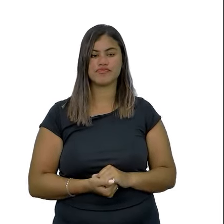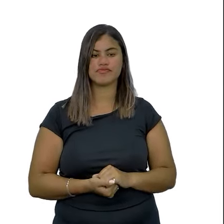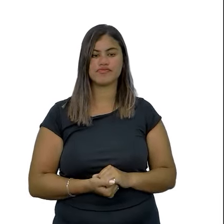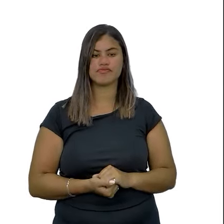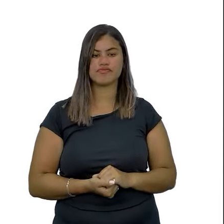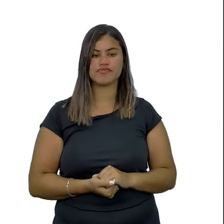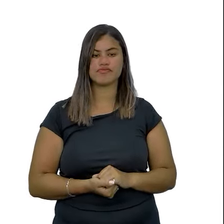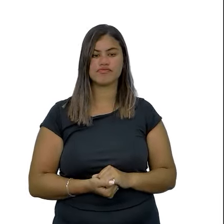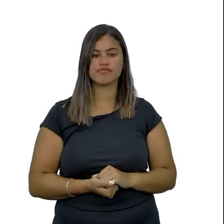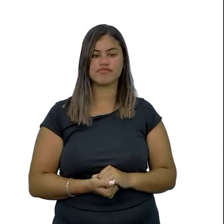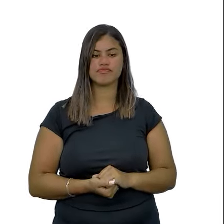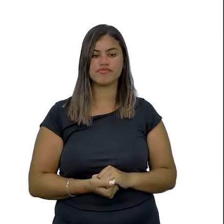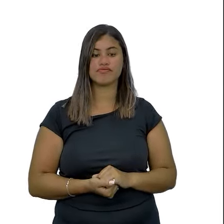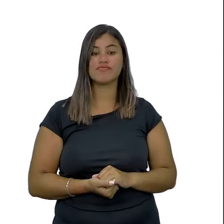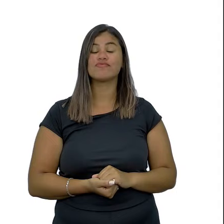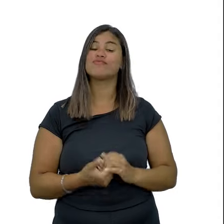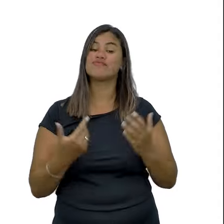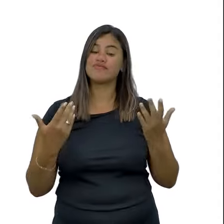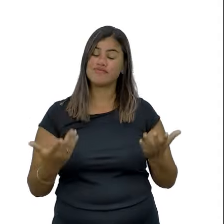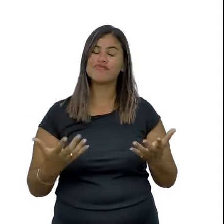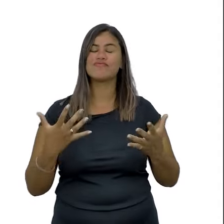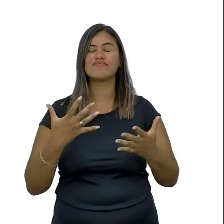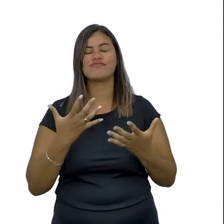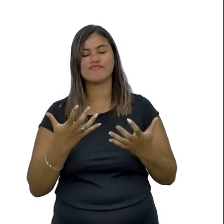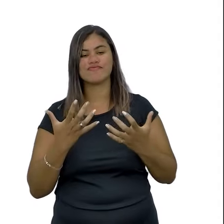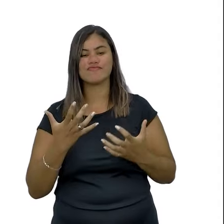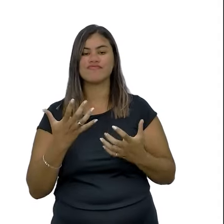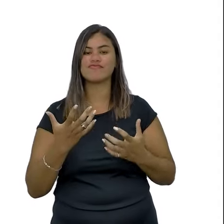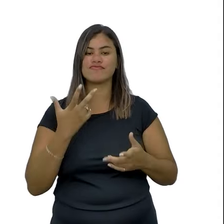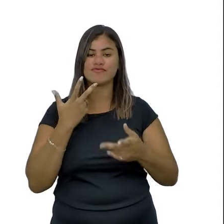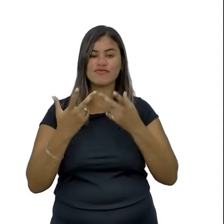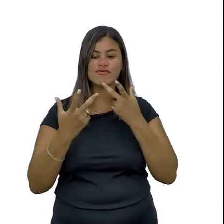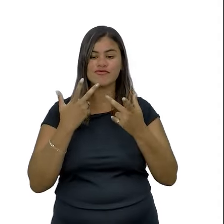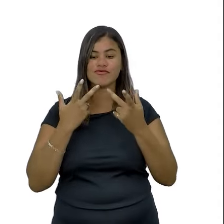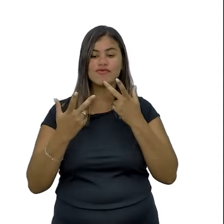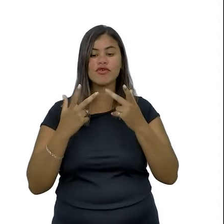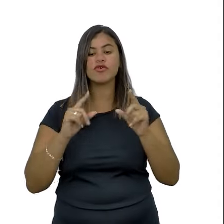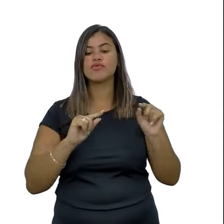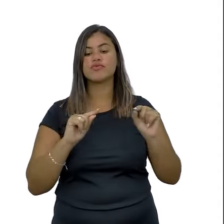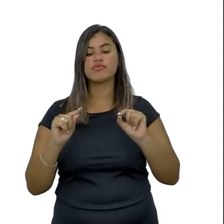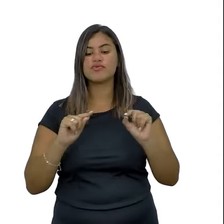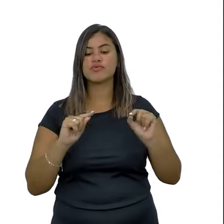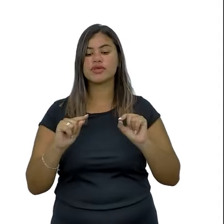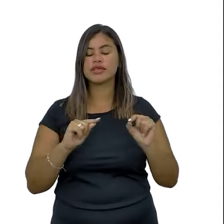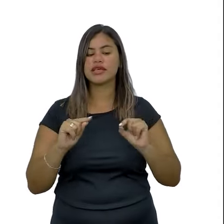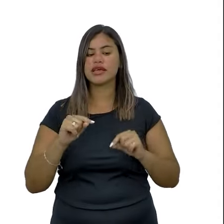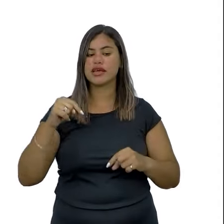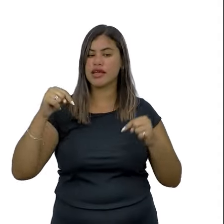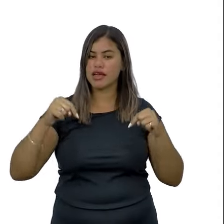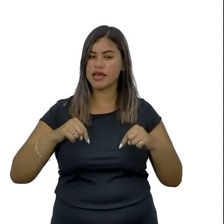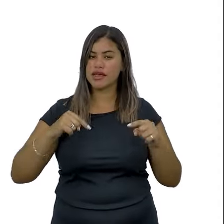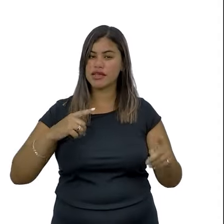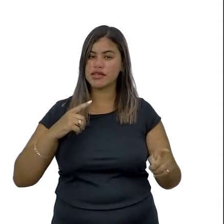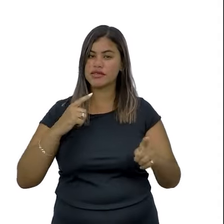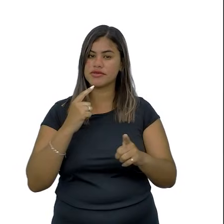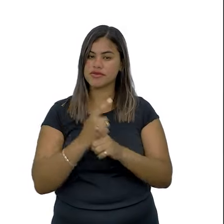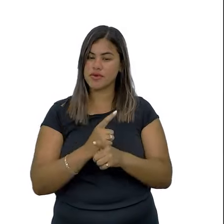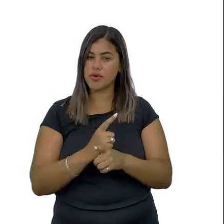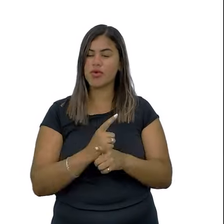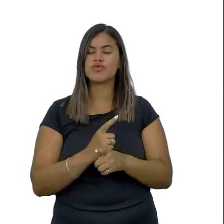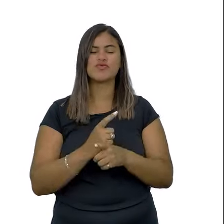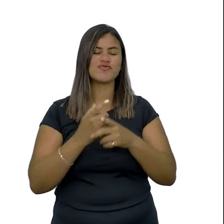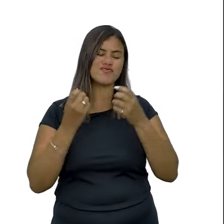E eu quero dizer, né, finalizando esse nosso encontro, que